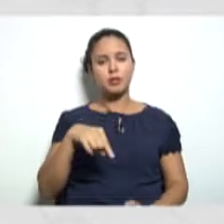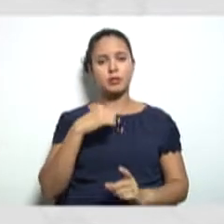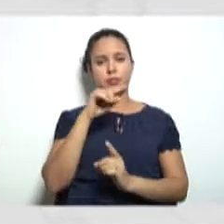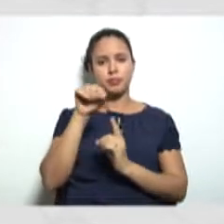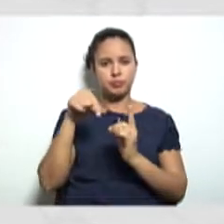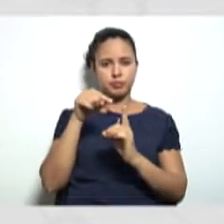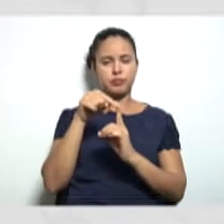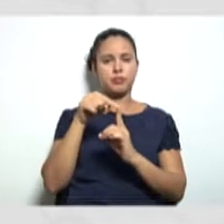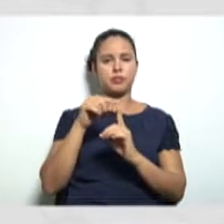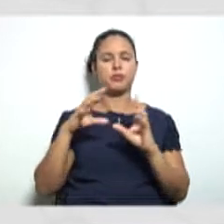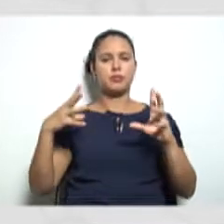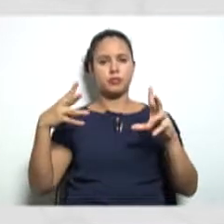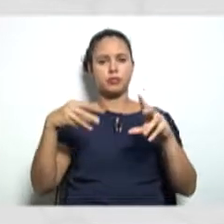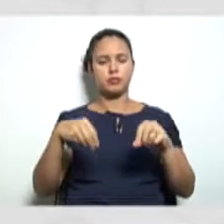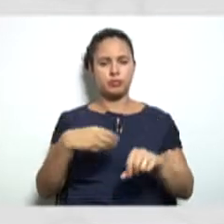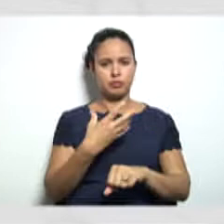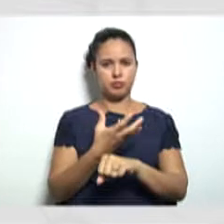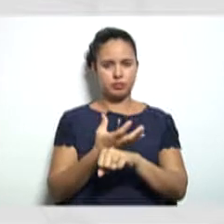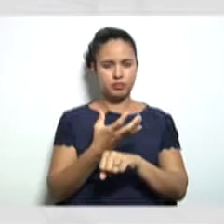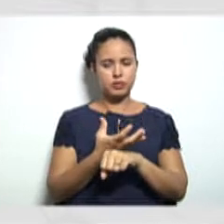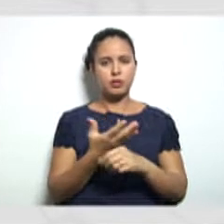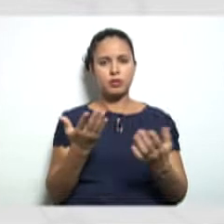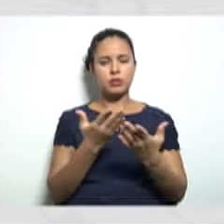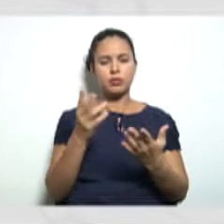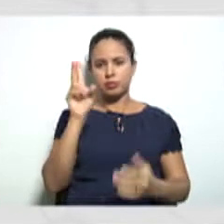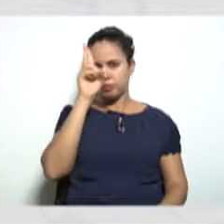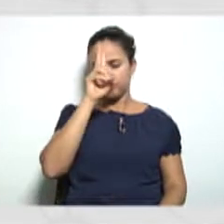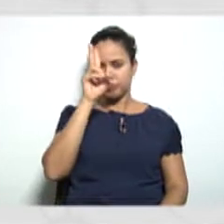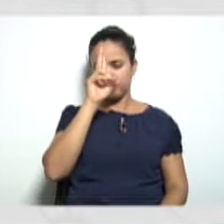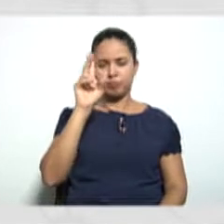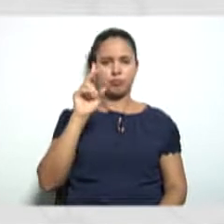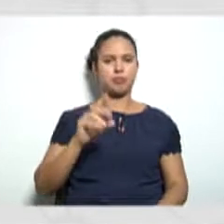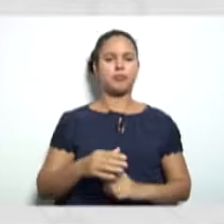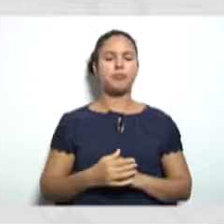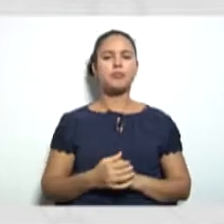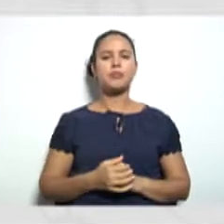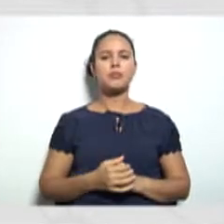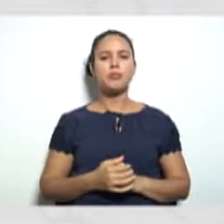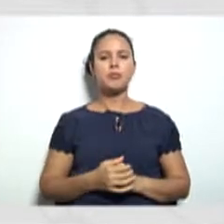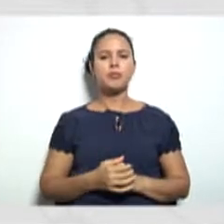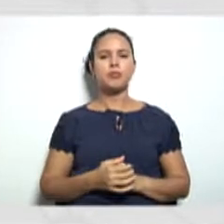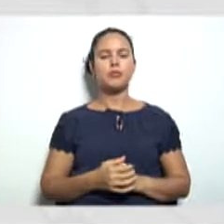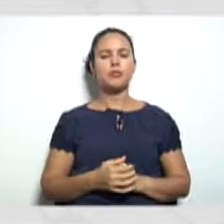da disciplina inteira. Na aula de hoje a gente vai revisar o conteúdo geral da disciplina.